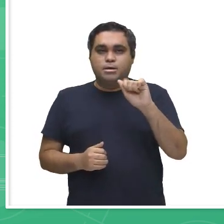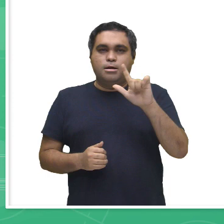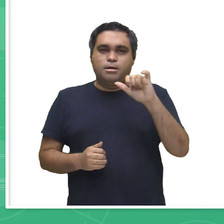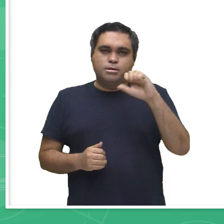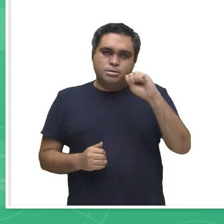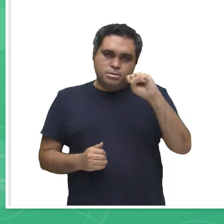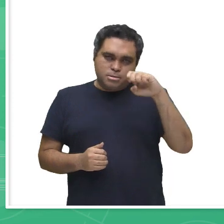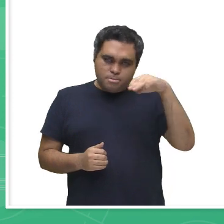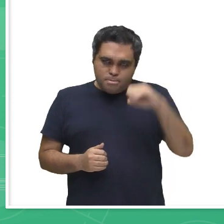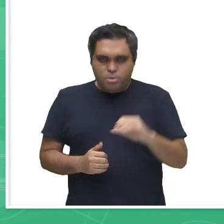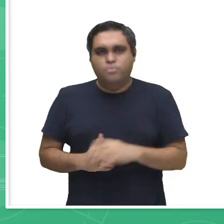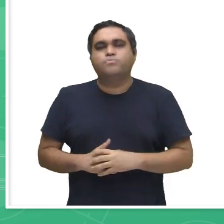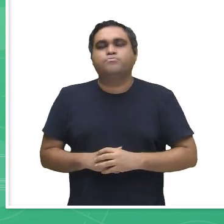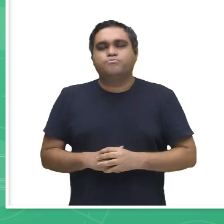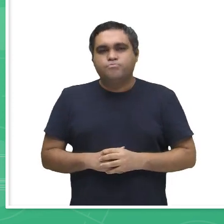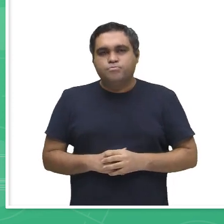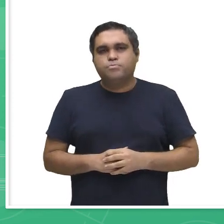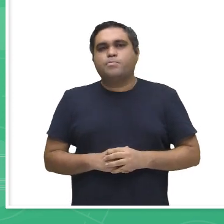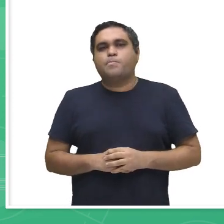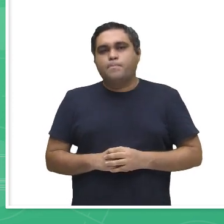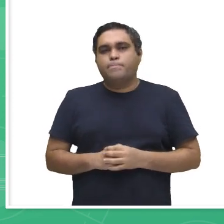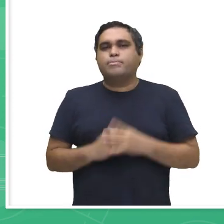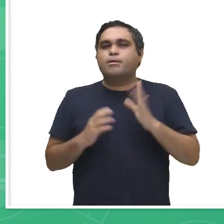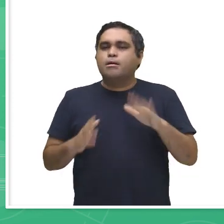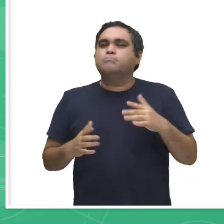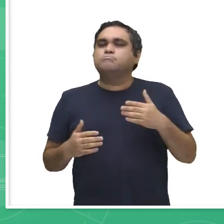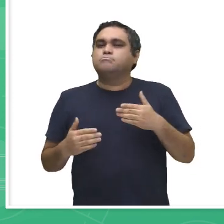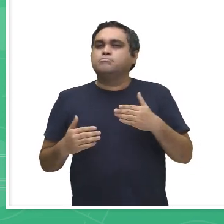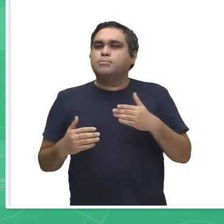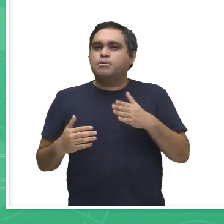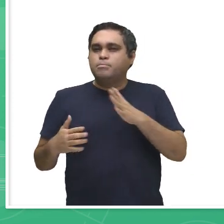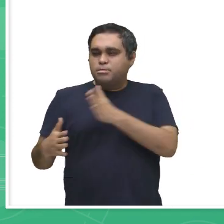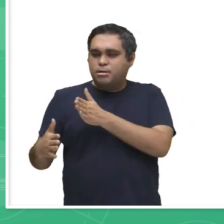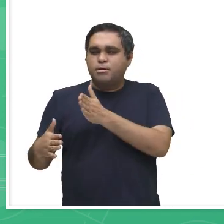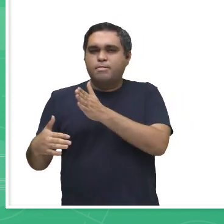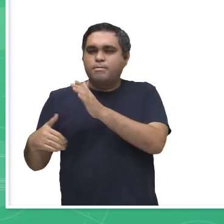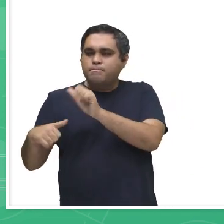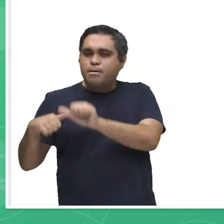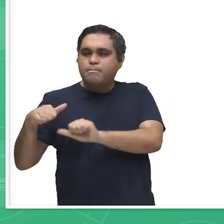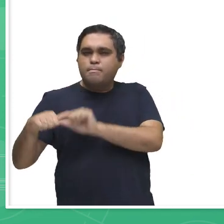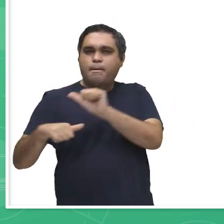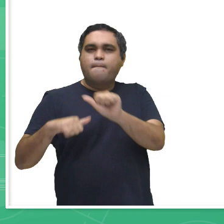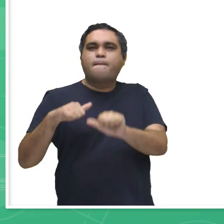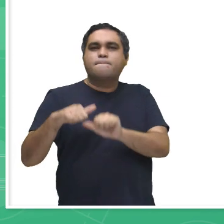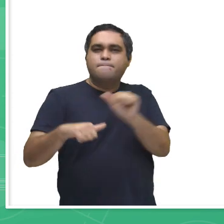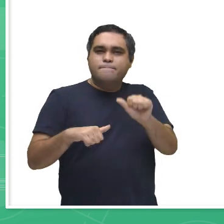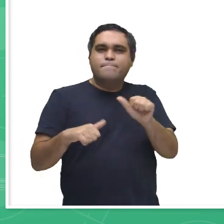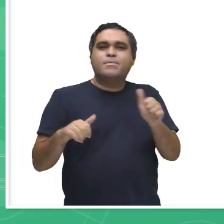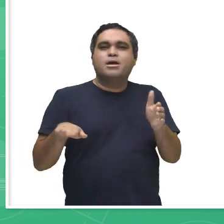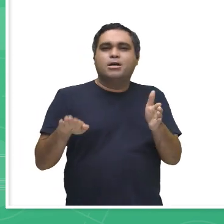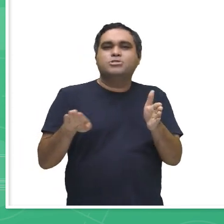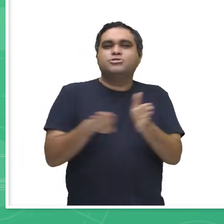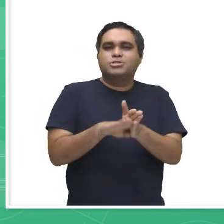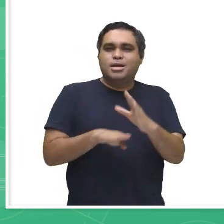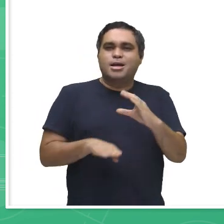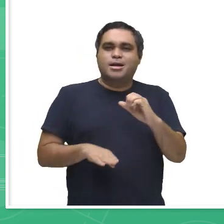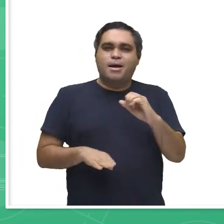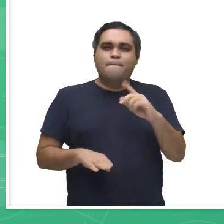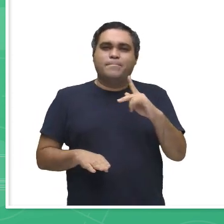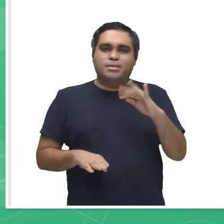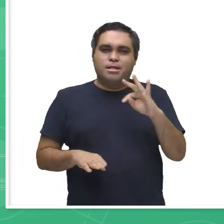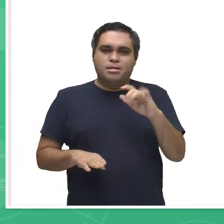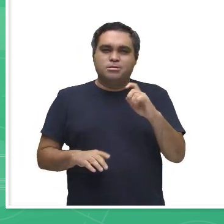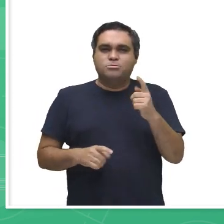a partir da nossa... De toda essa mudança, essa transformação aí. E aí, não poderia deixar de faltar